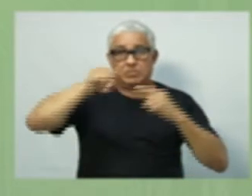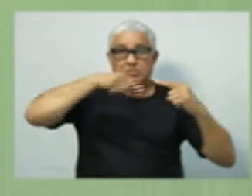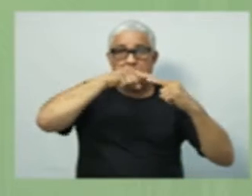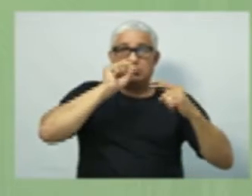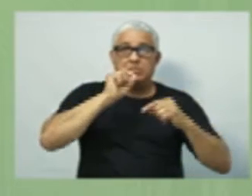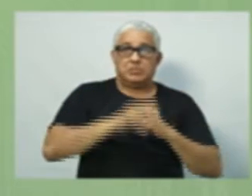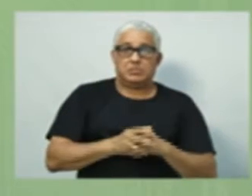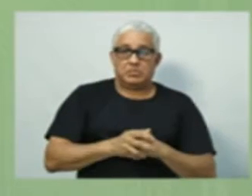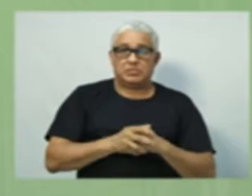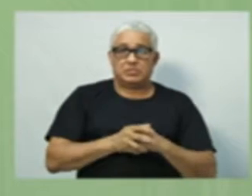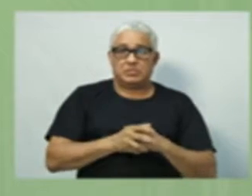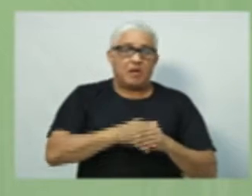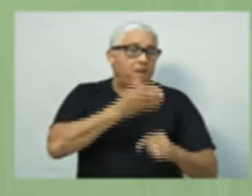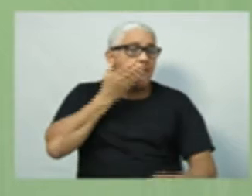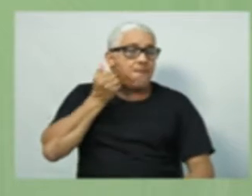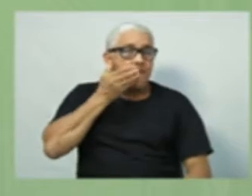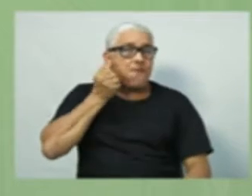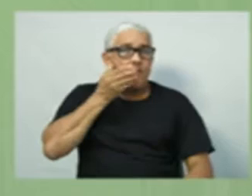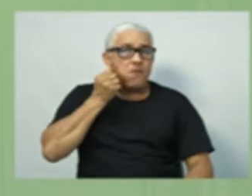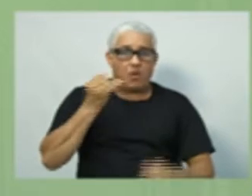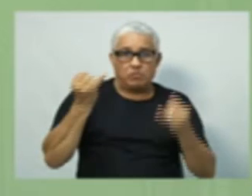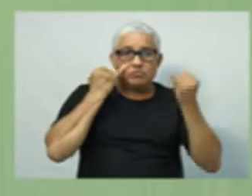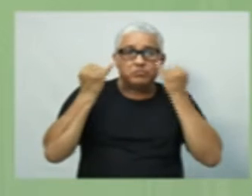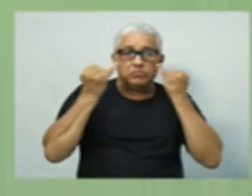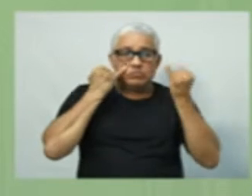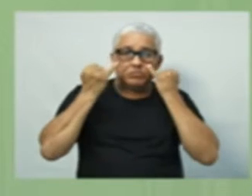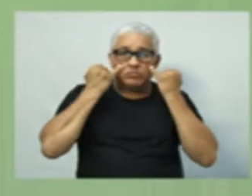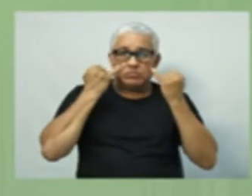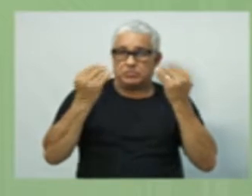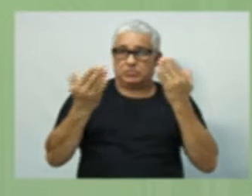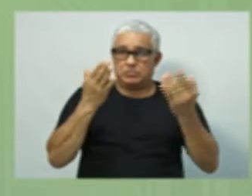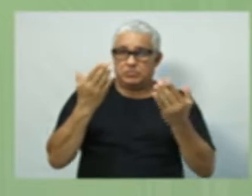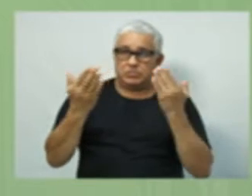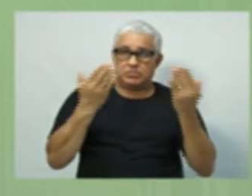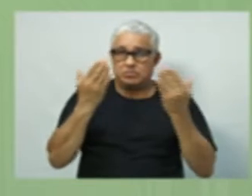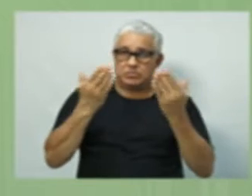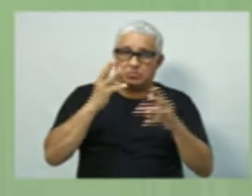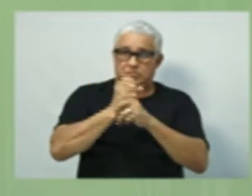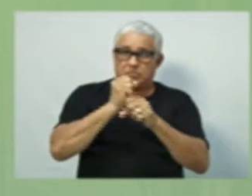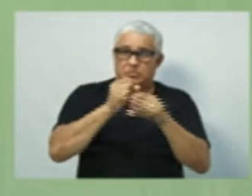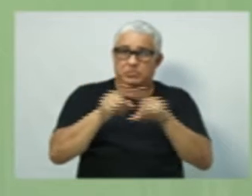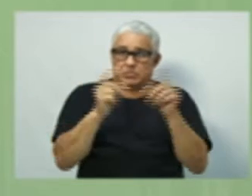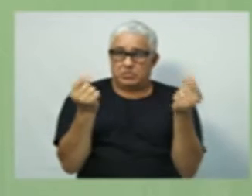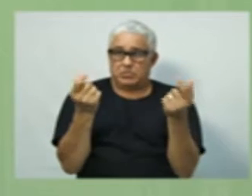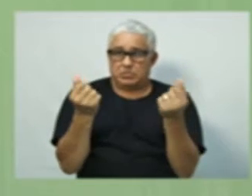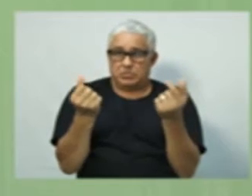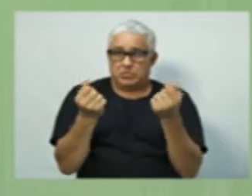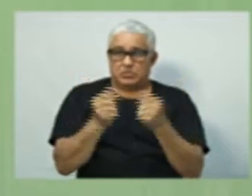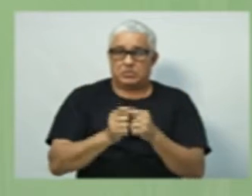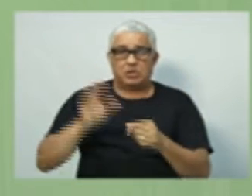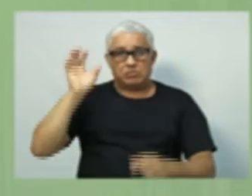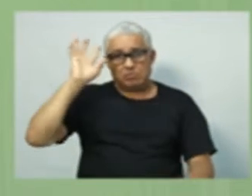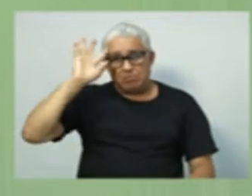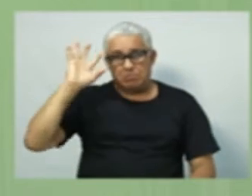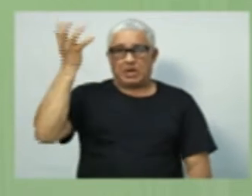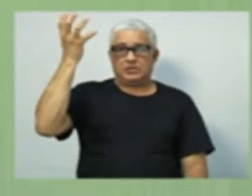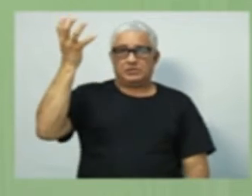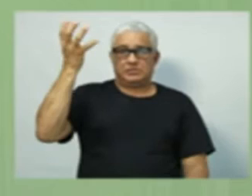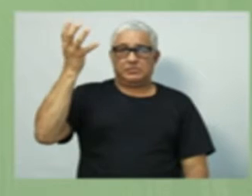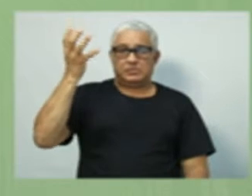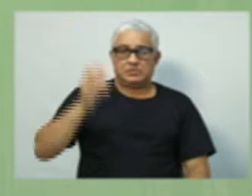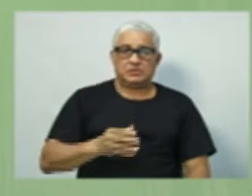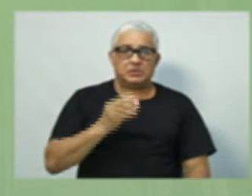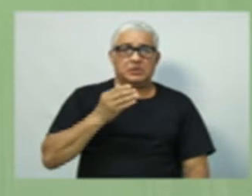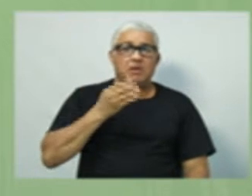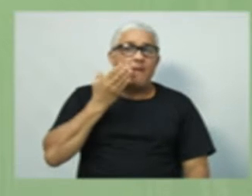extrair informações das demonstrações contábeis das demonstrações financeiras para a tomada de decisões só extrair